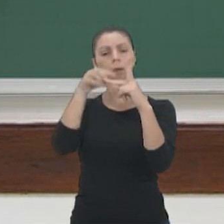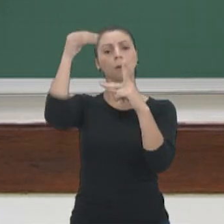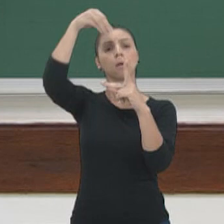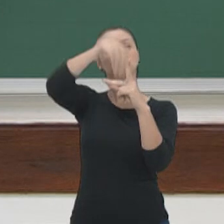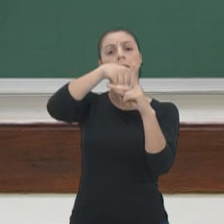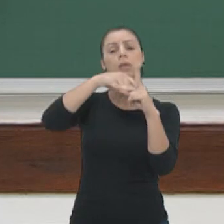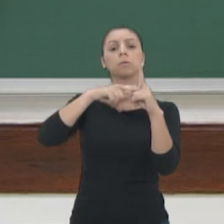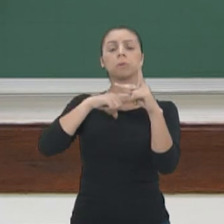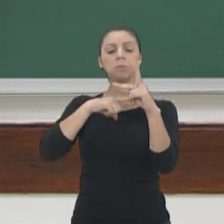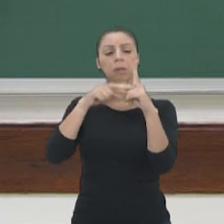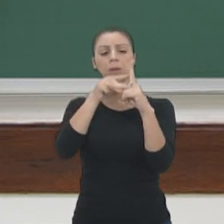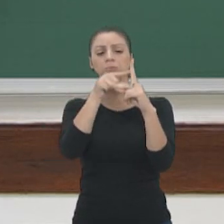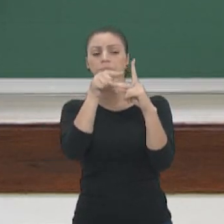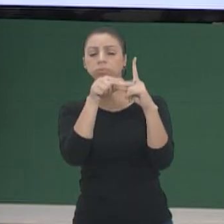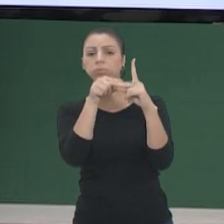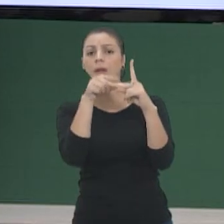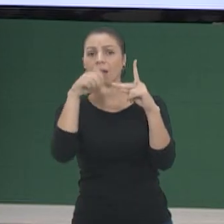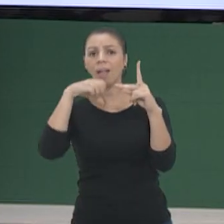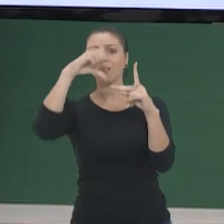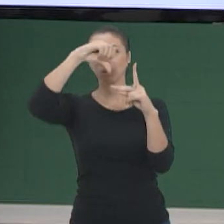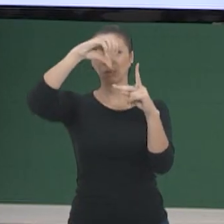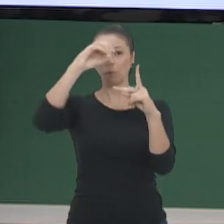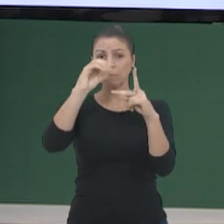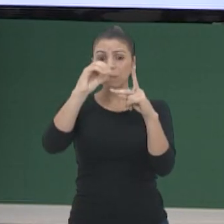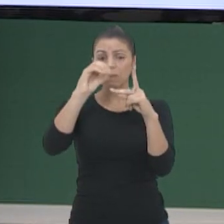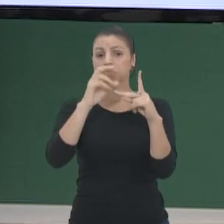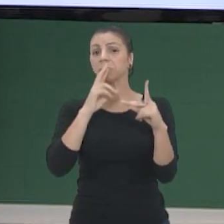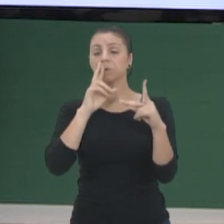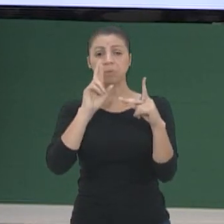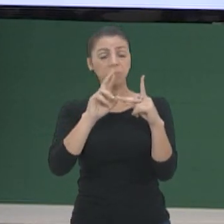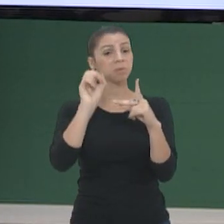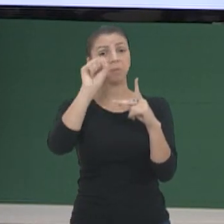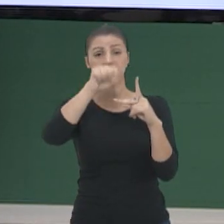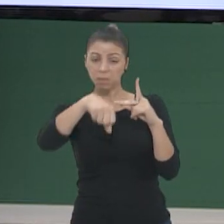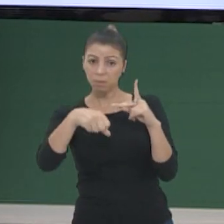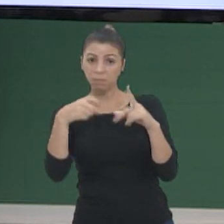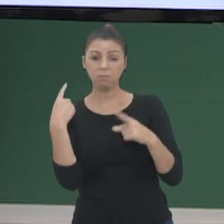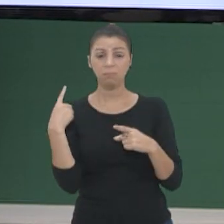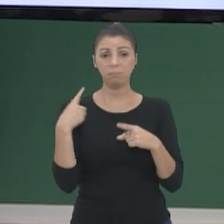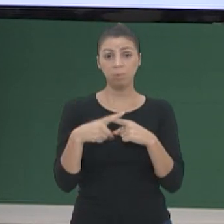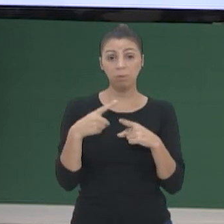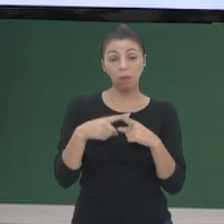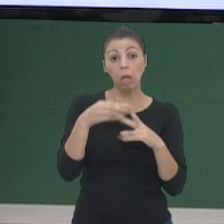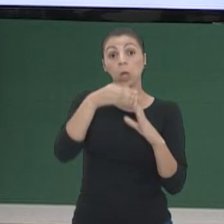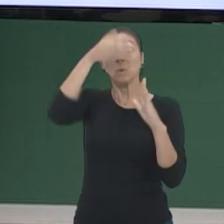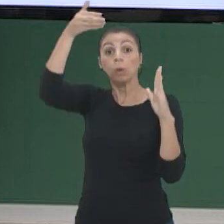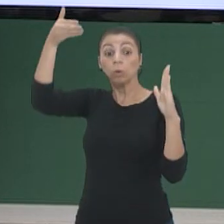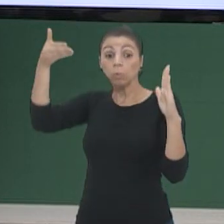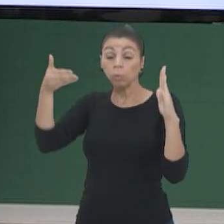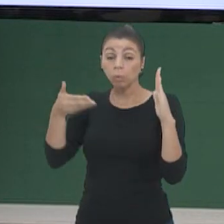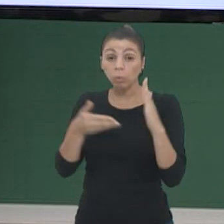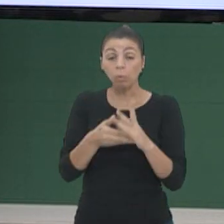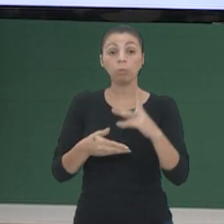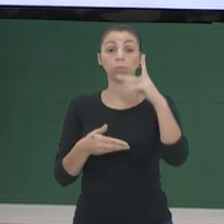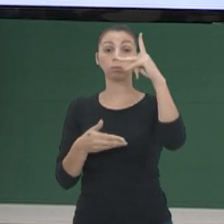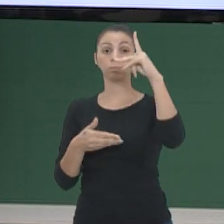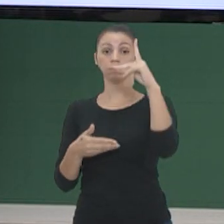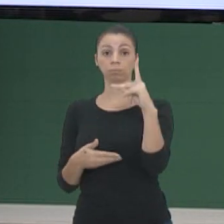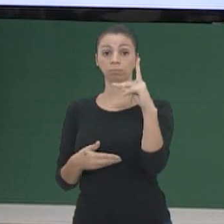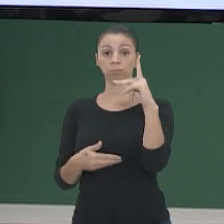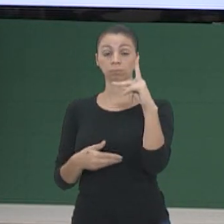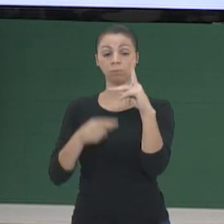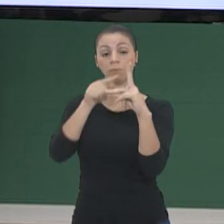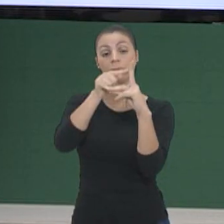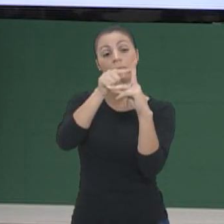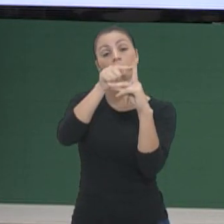igual a 90 graus? A resposta vai ser sim. Por quê? Todo triângulo retângulo ele tem um ângulo